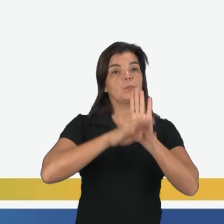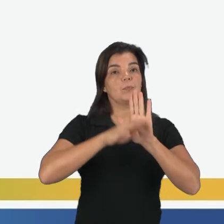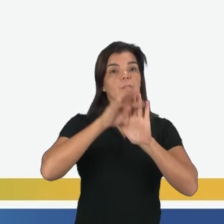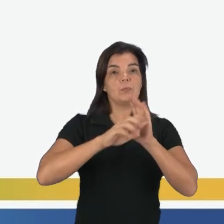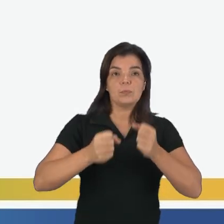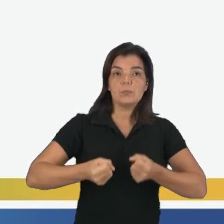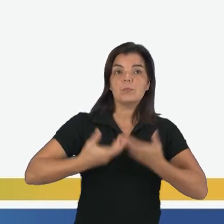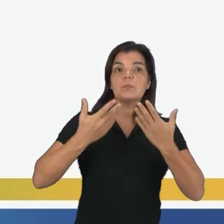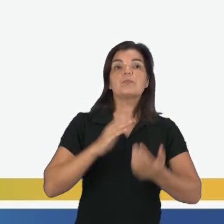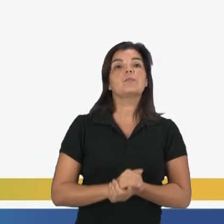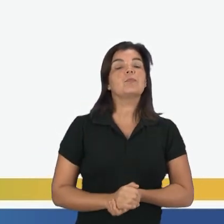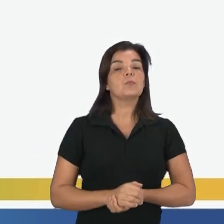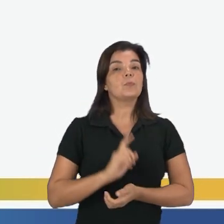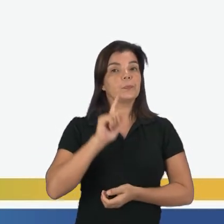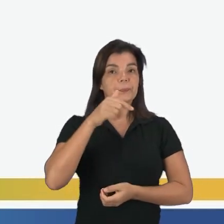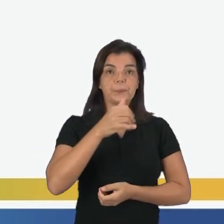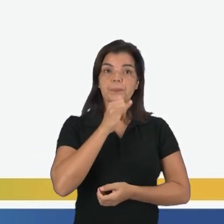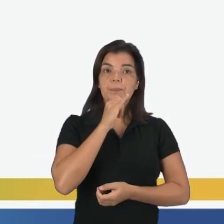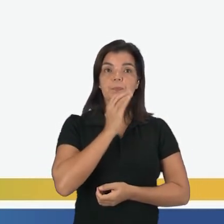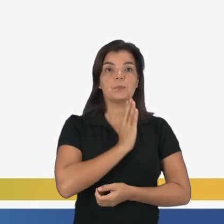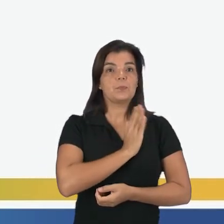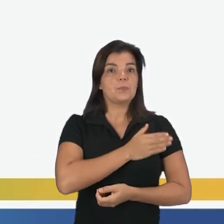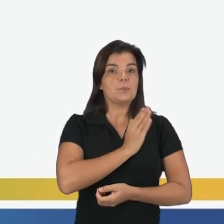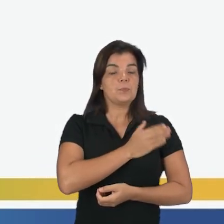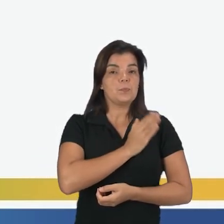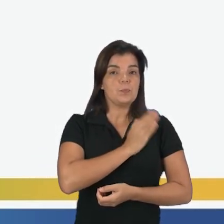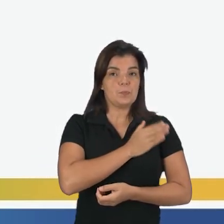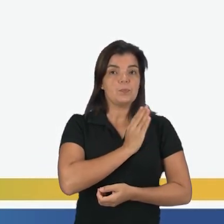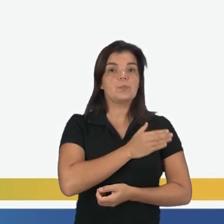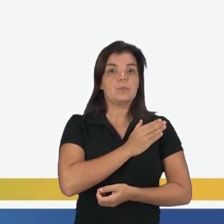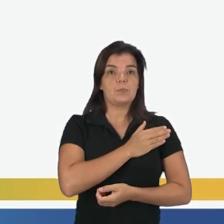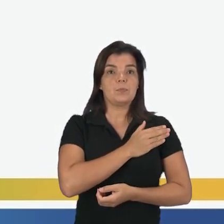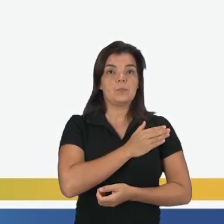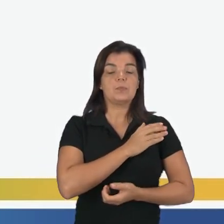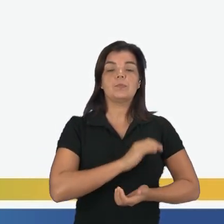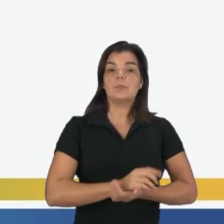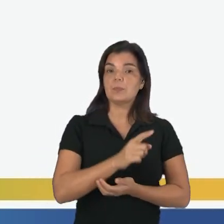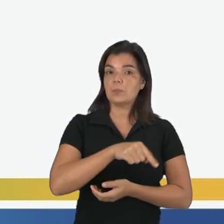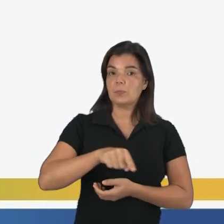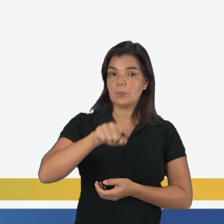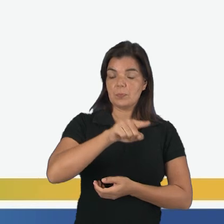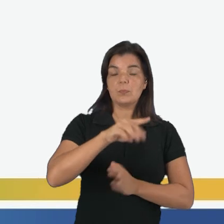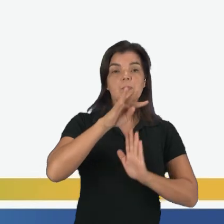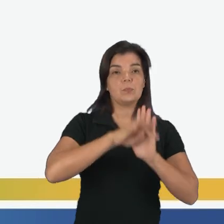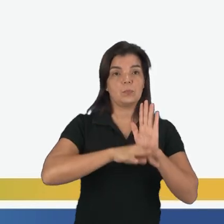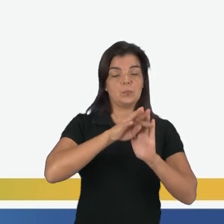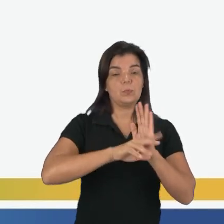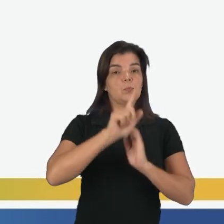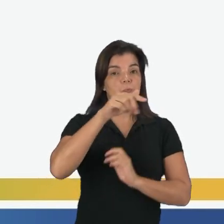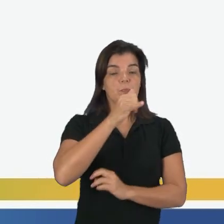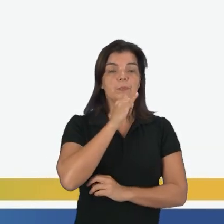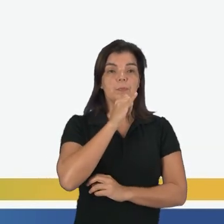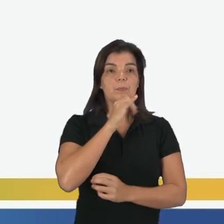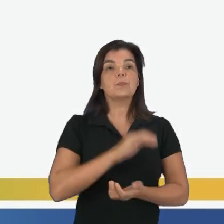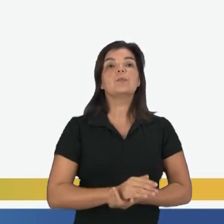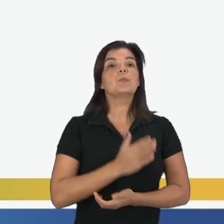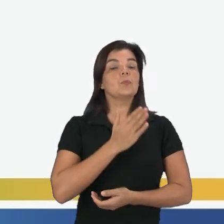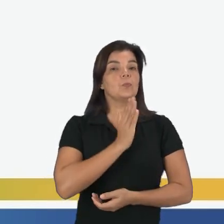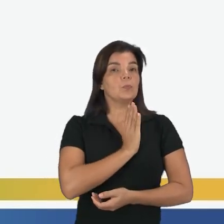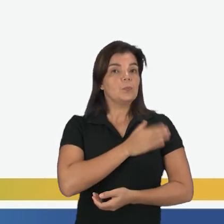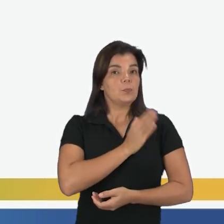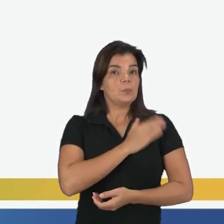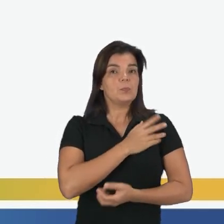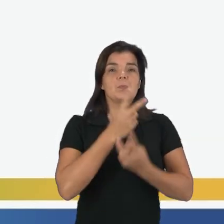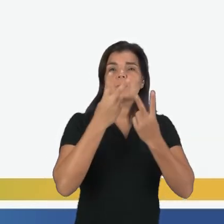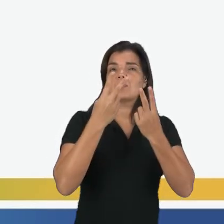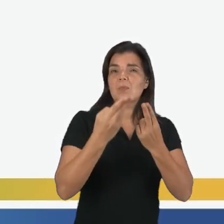mais expressivo. Olhem outro exemplo, que não está no texto, mas para que vocês vejam mais um exemplo de comparação.